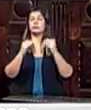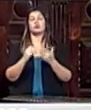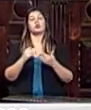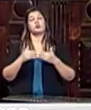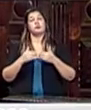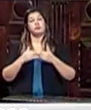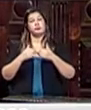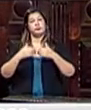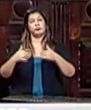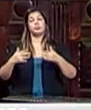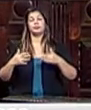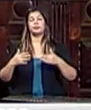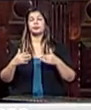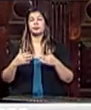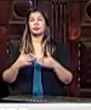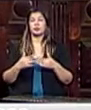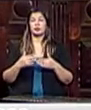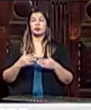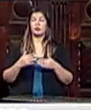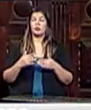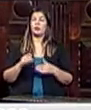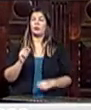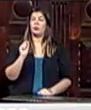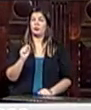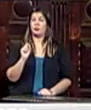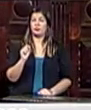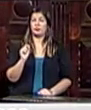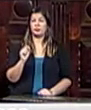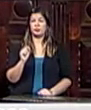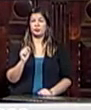Iniciou a implantação